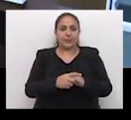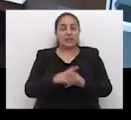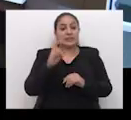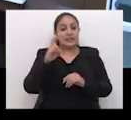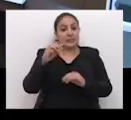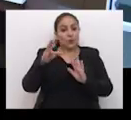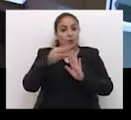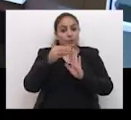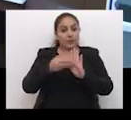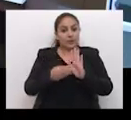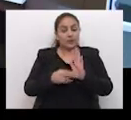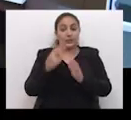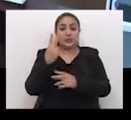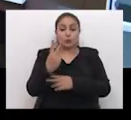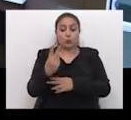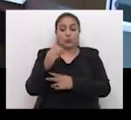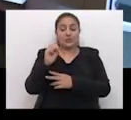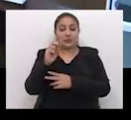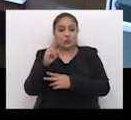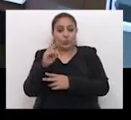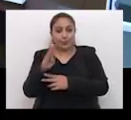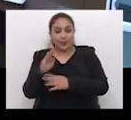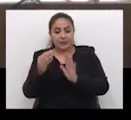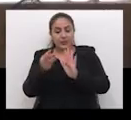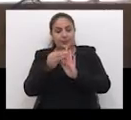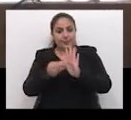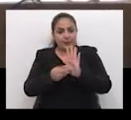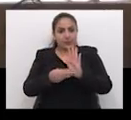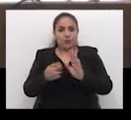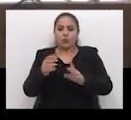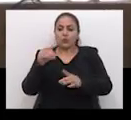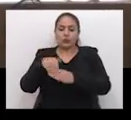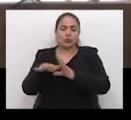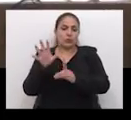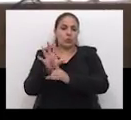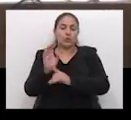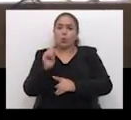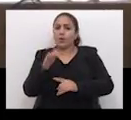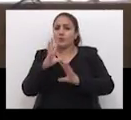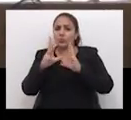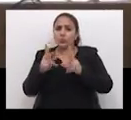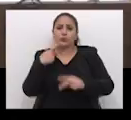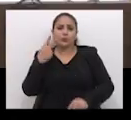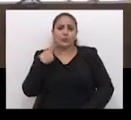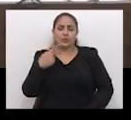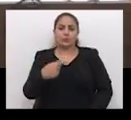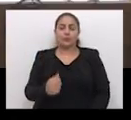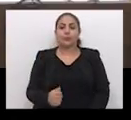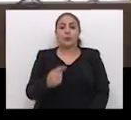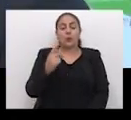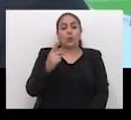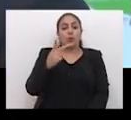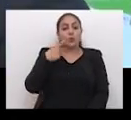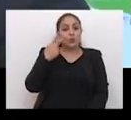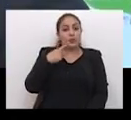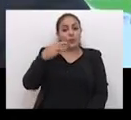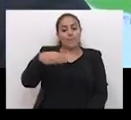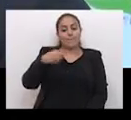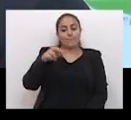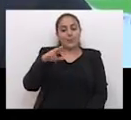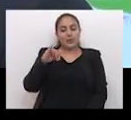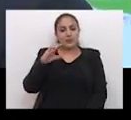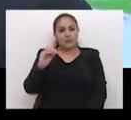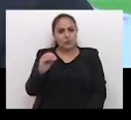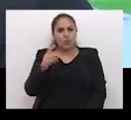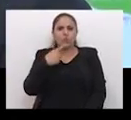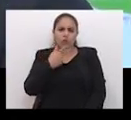Com isso, 5 emendas e 2 subemendas foram rejeitadas pela maioria dos vereadores. O